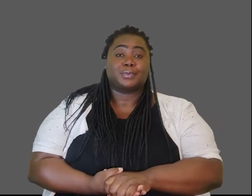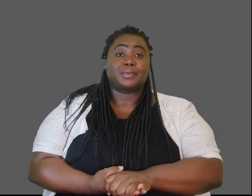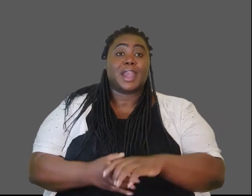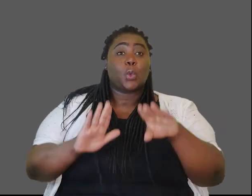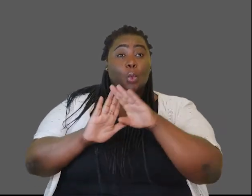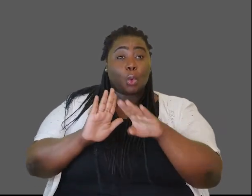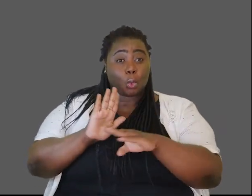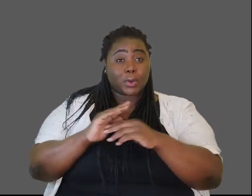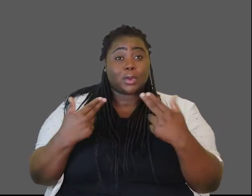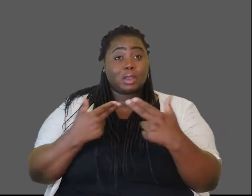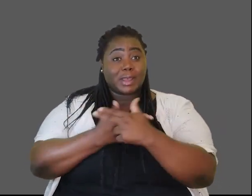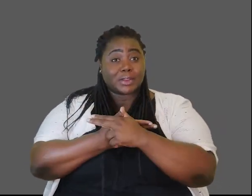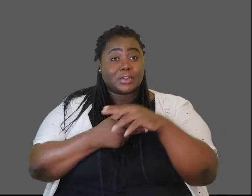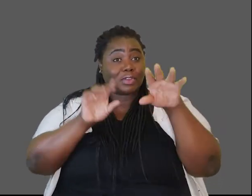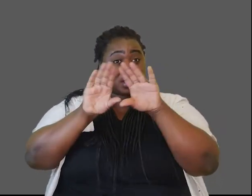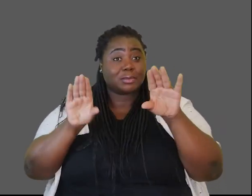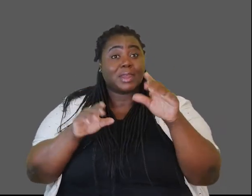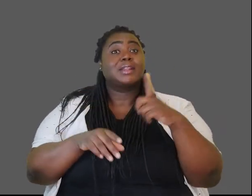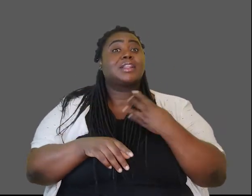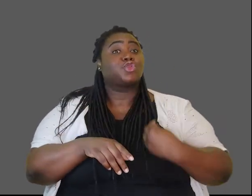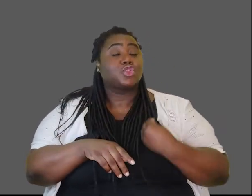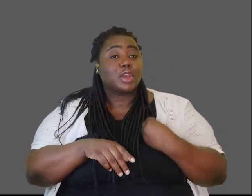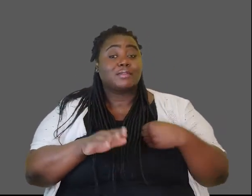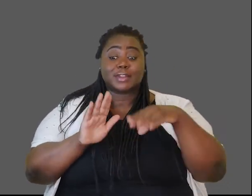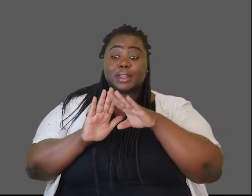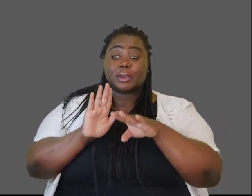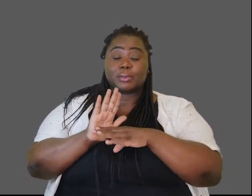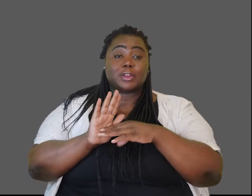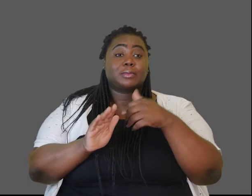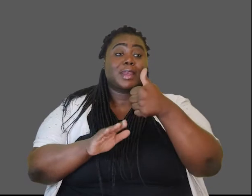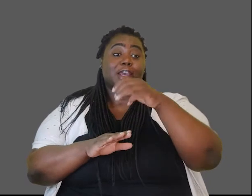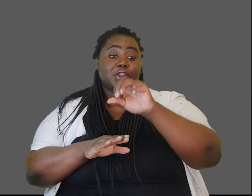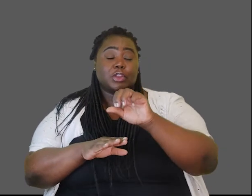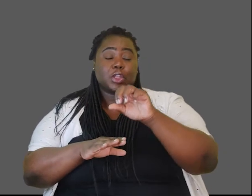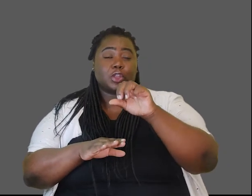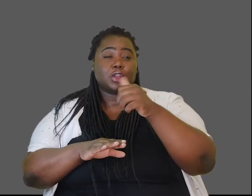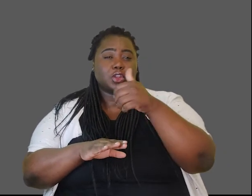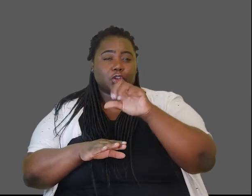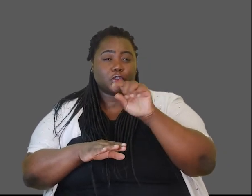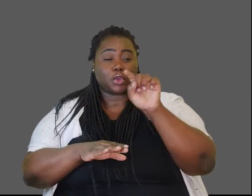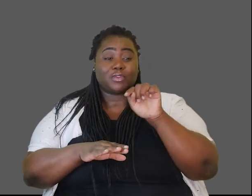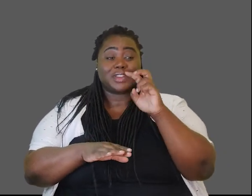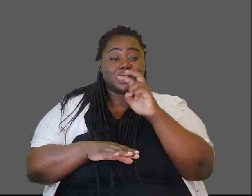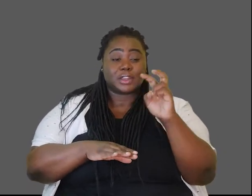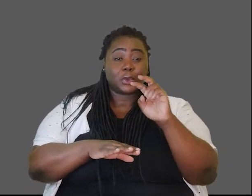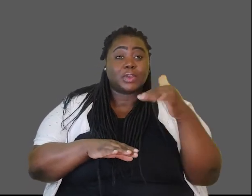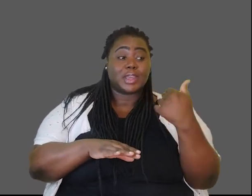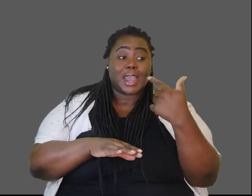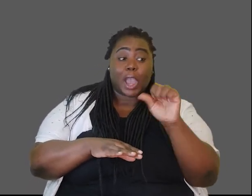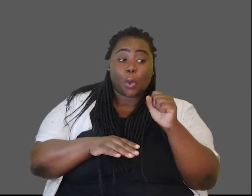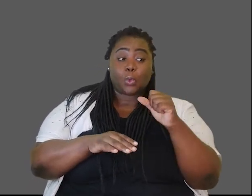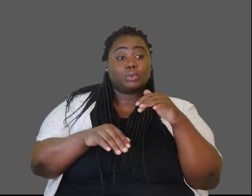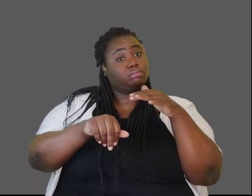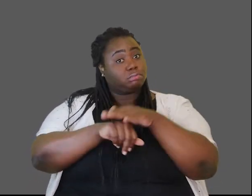O programa Aeronáutica e Espaço estava programado para as 19h55, ou um pouco antes que isso, e às 20 horas